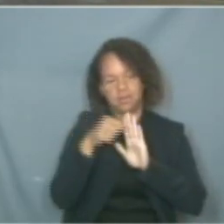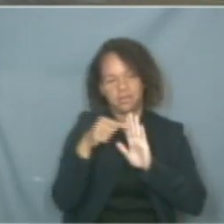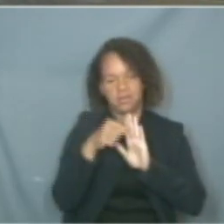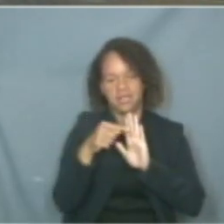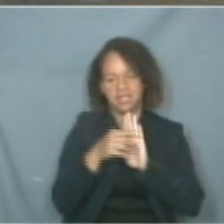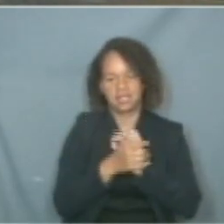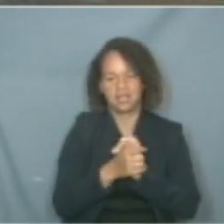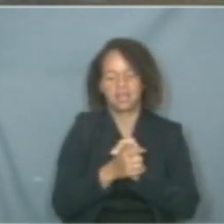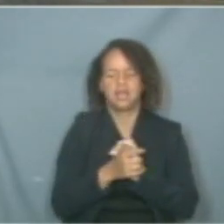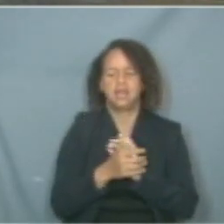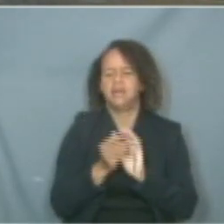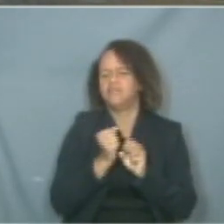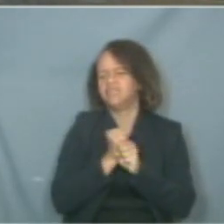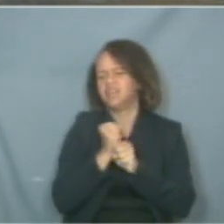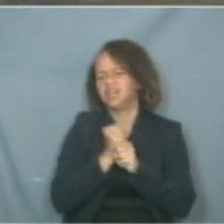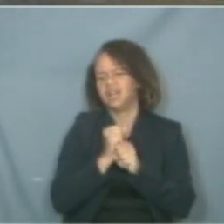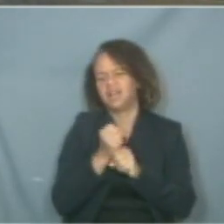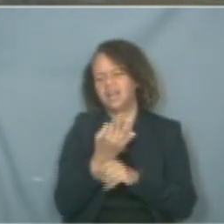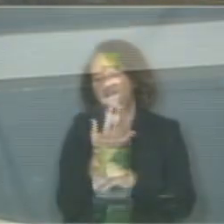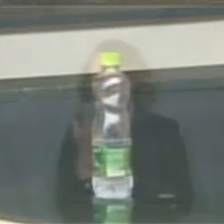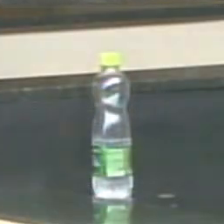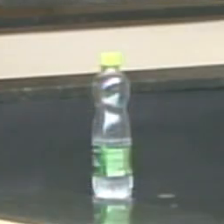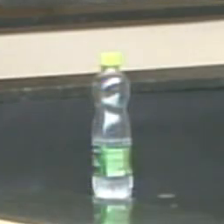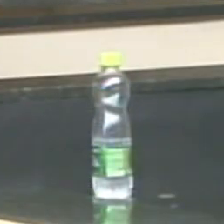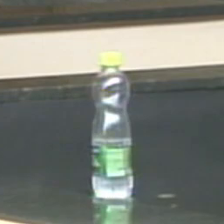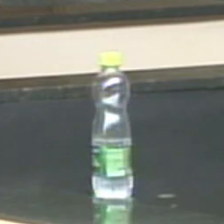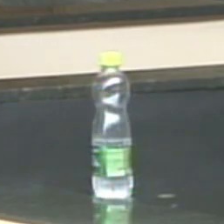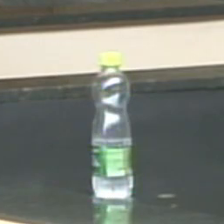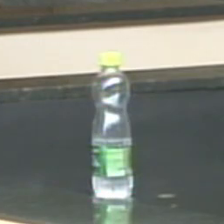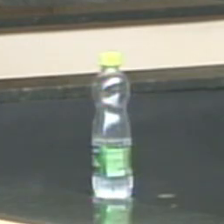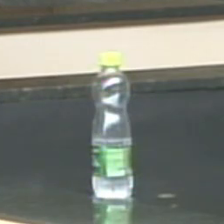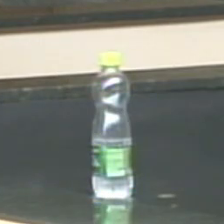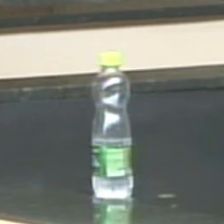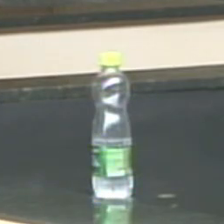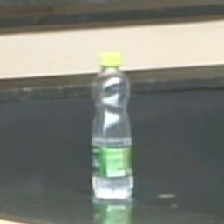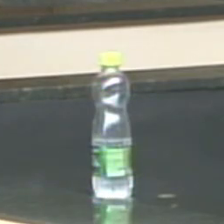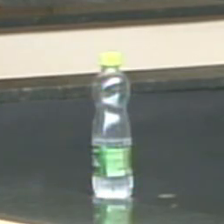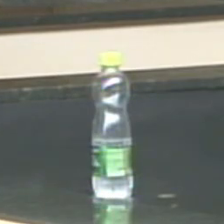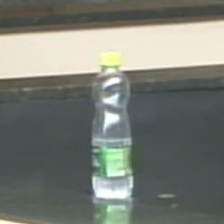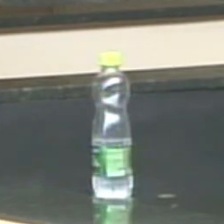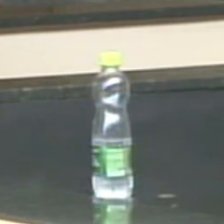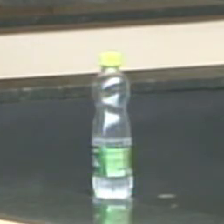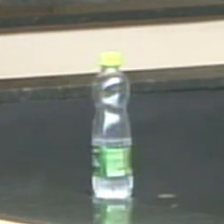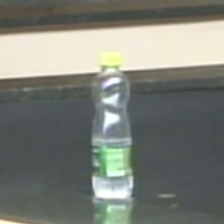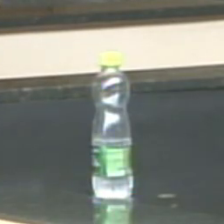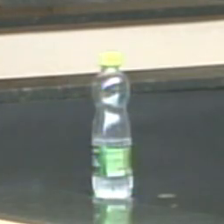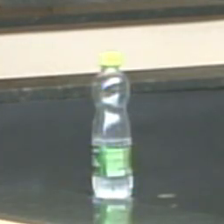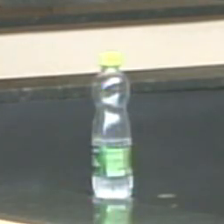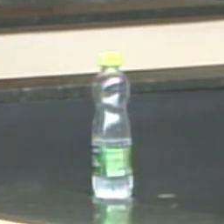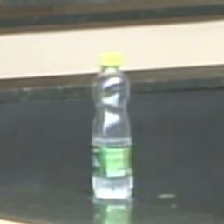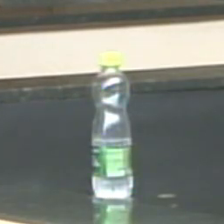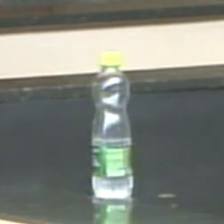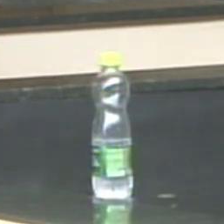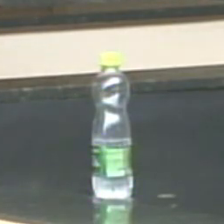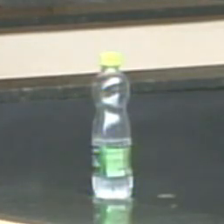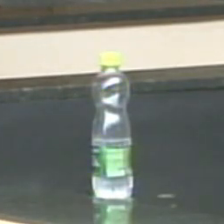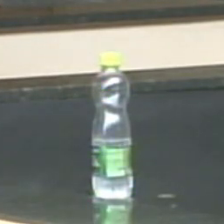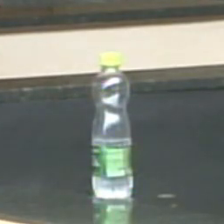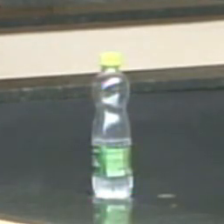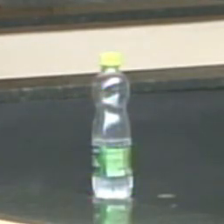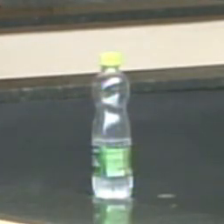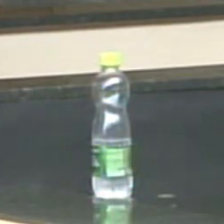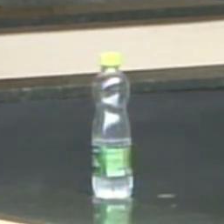que, por muitas e muitas vezes, por muitos e muitos momentos, vereador Rinaldo Júnior, a gente